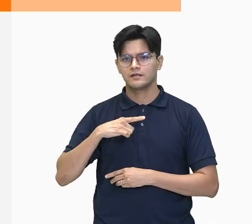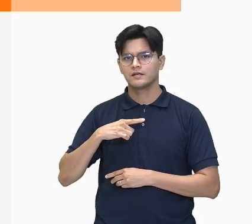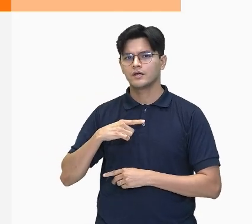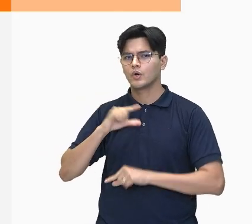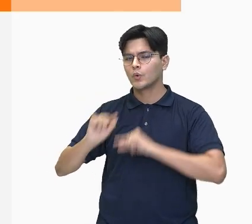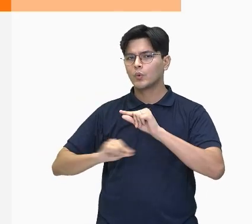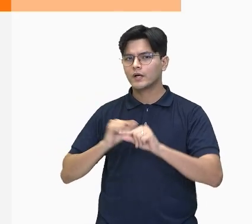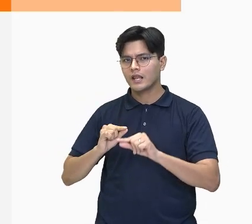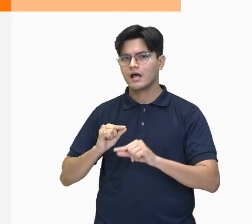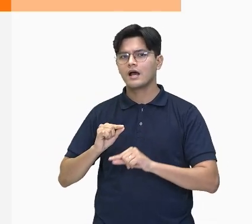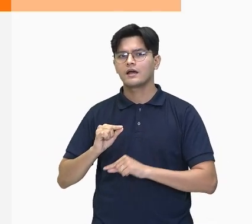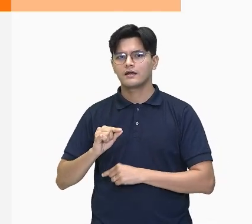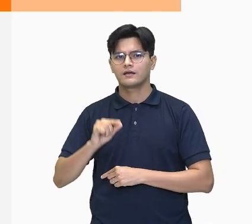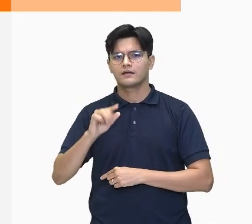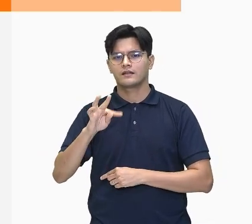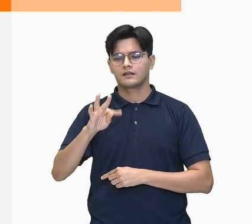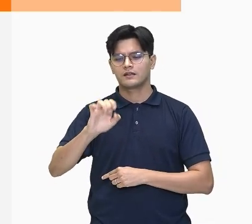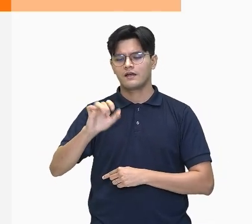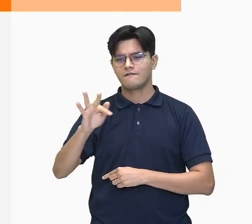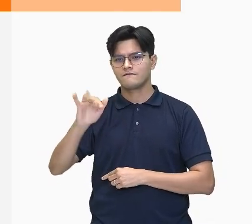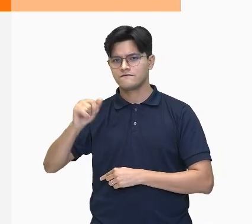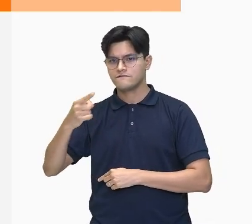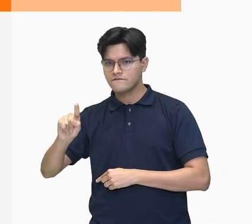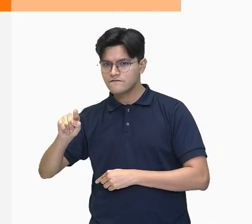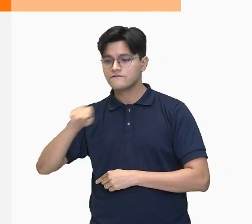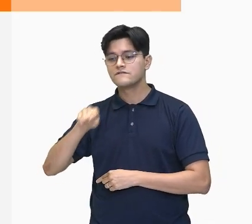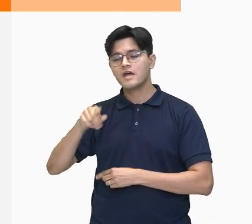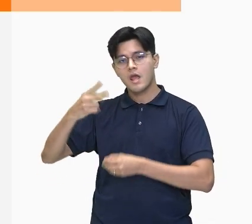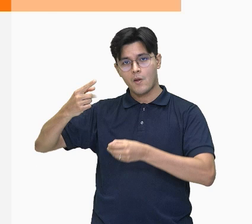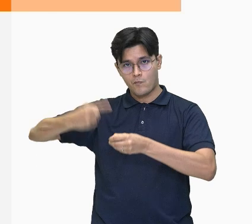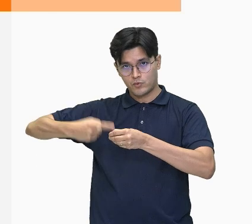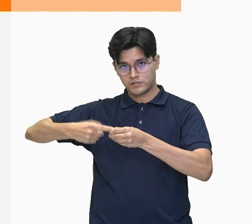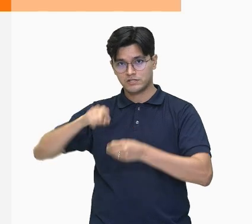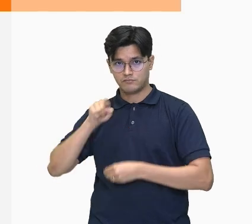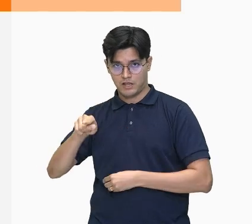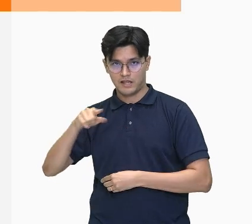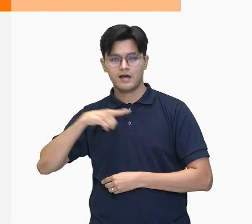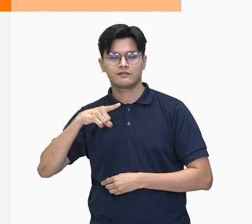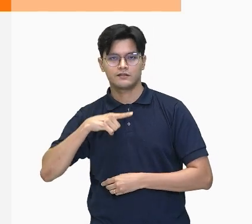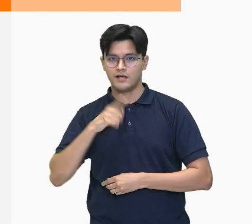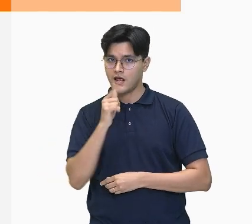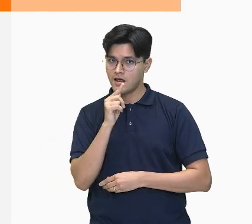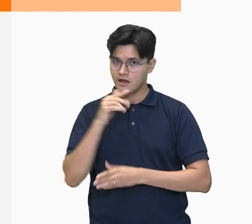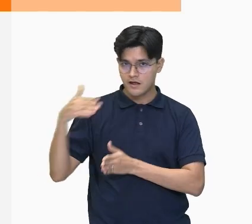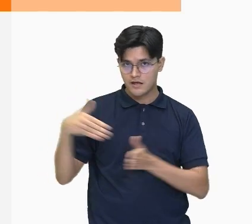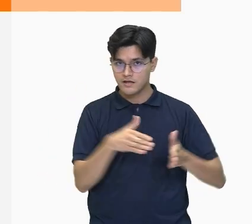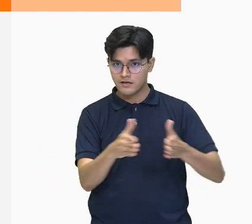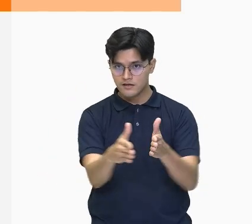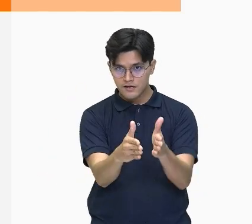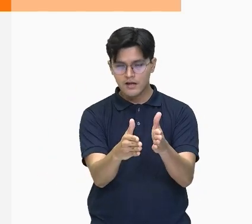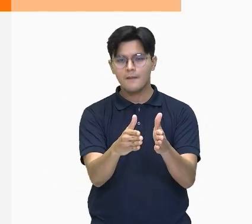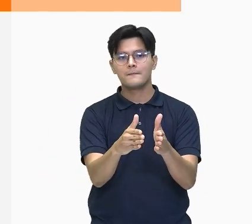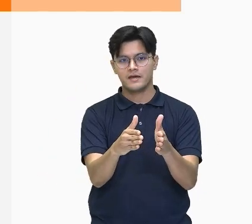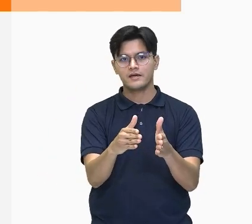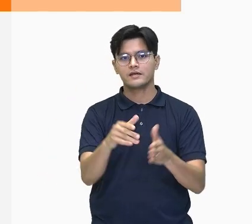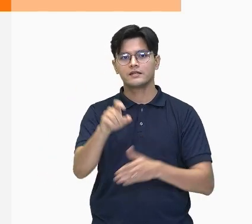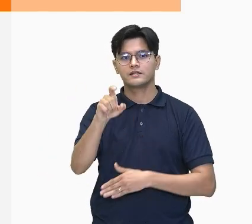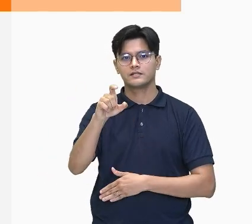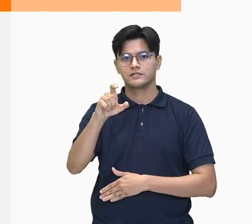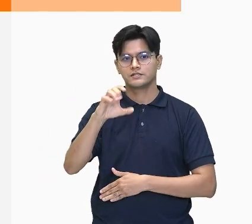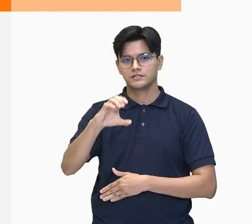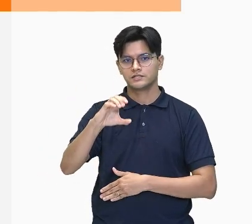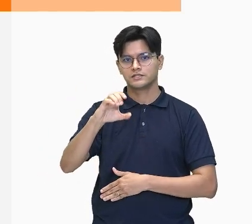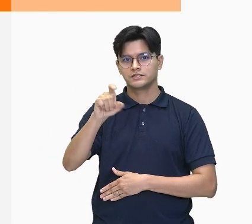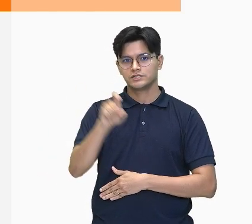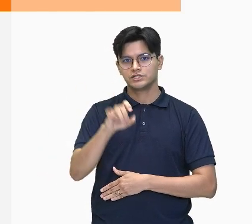Tefé, onde é um pequeno rio aí que corta a floresta amazônica.